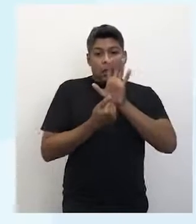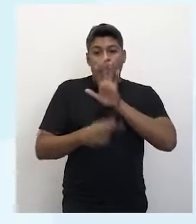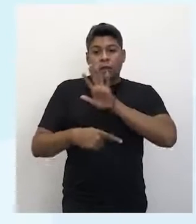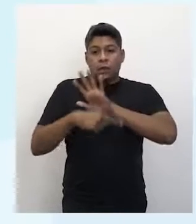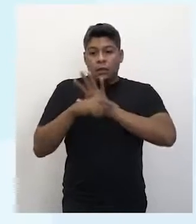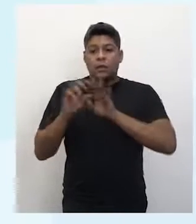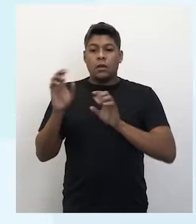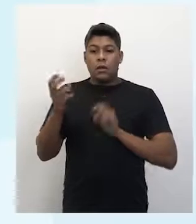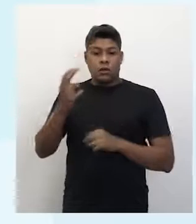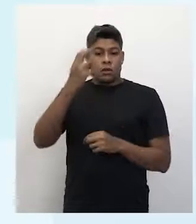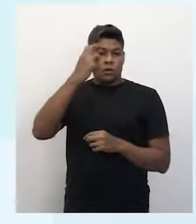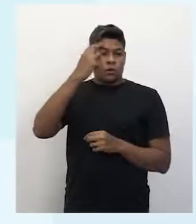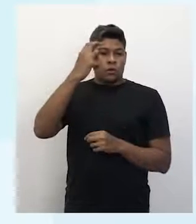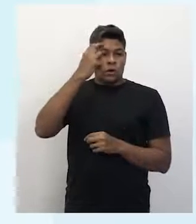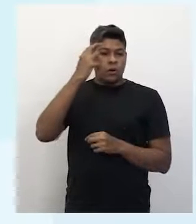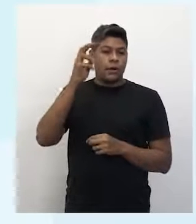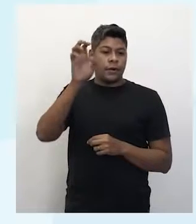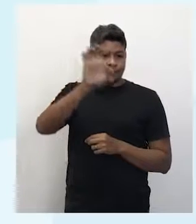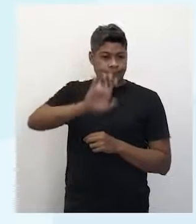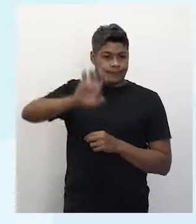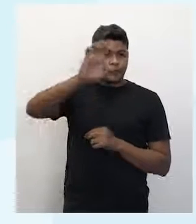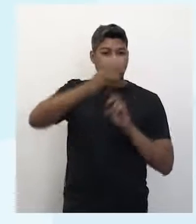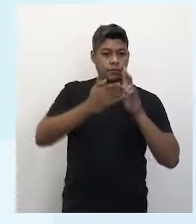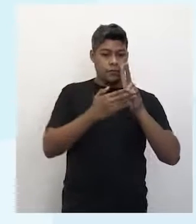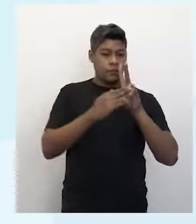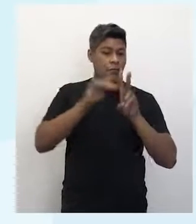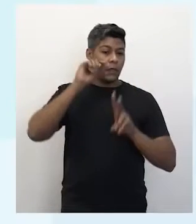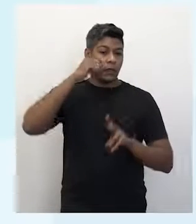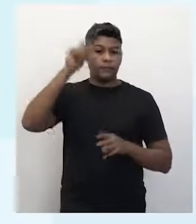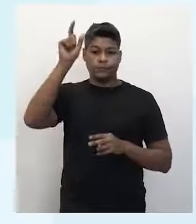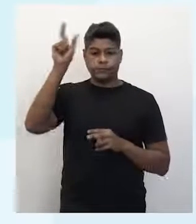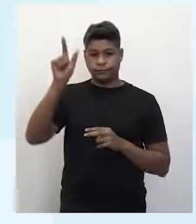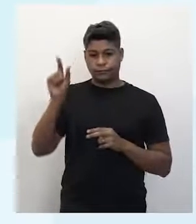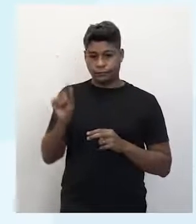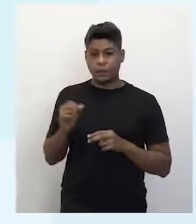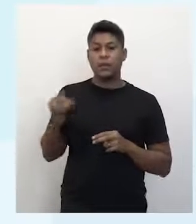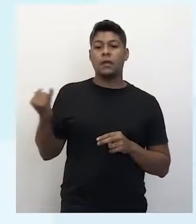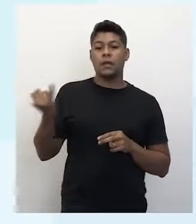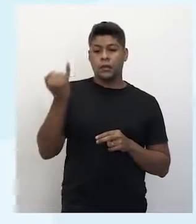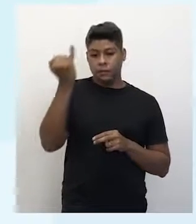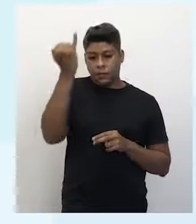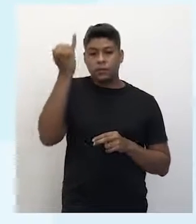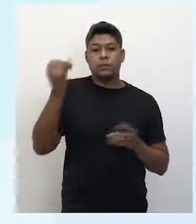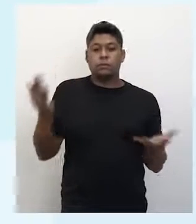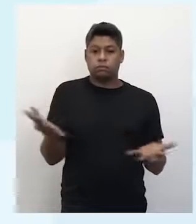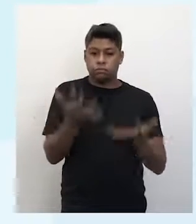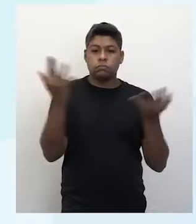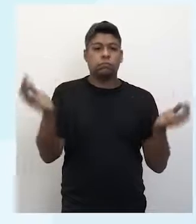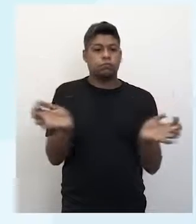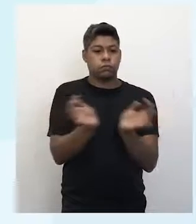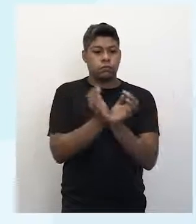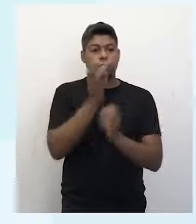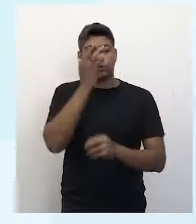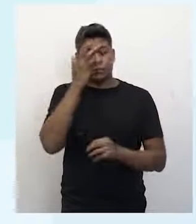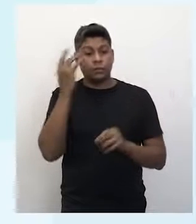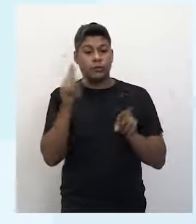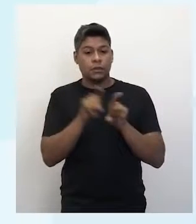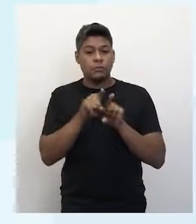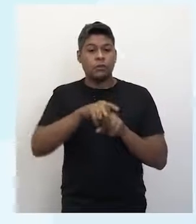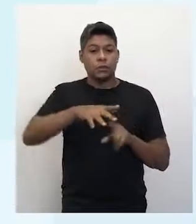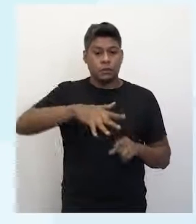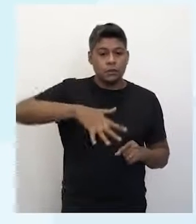pelas culturas europeia, indígena e africana. São importantes manifestações culturais de um povo, grupo de pessoas ou